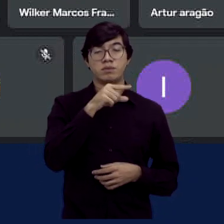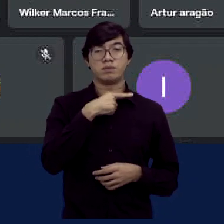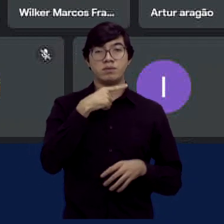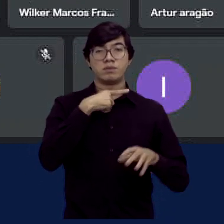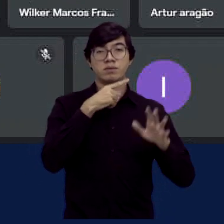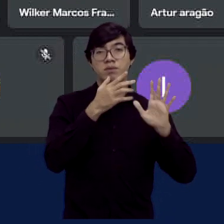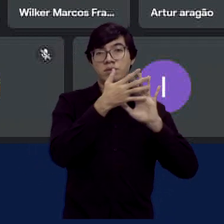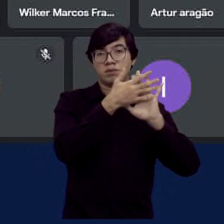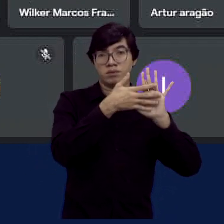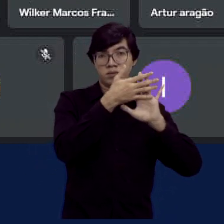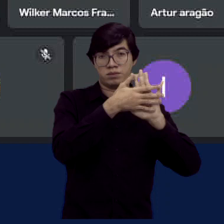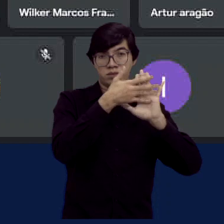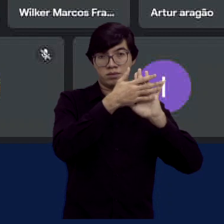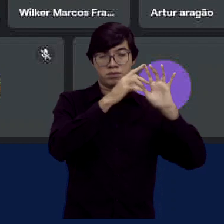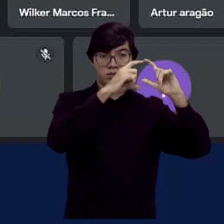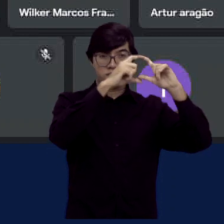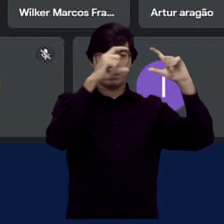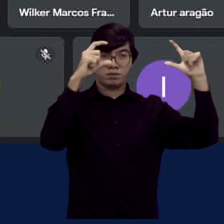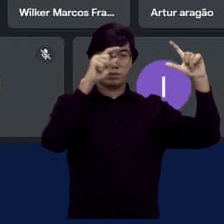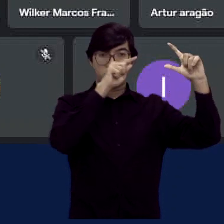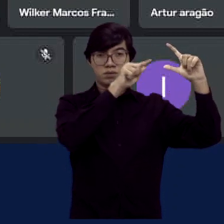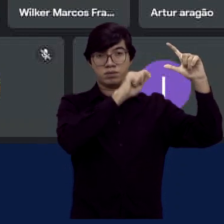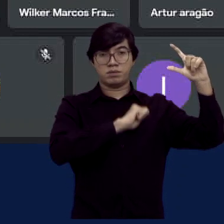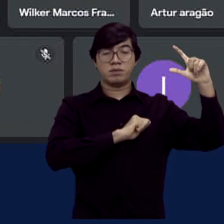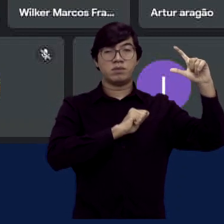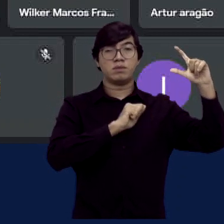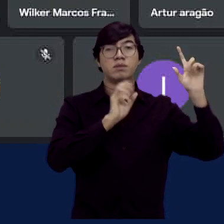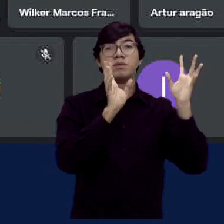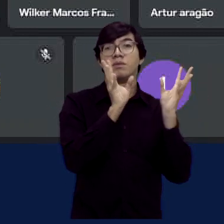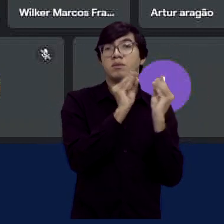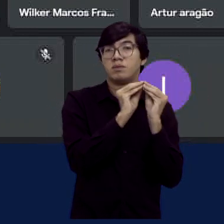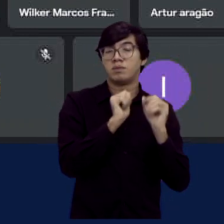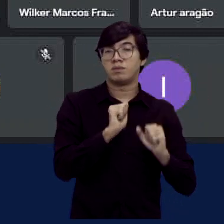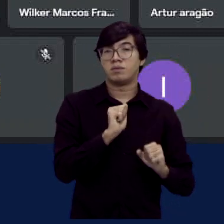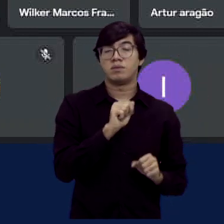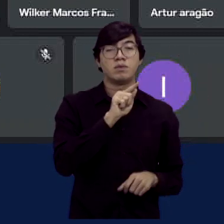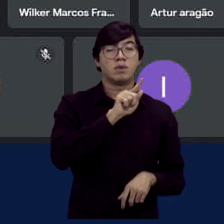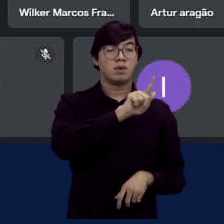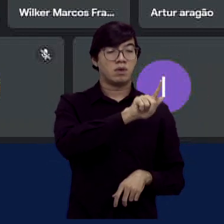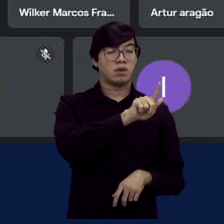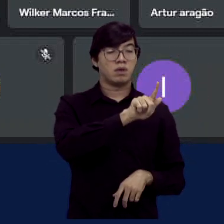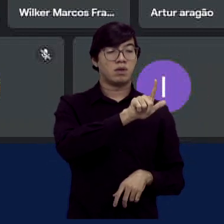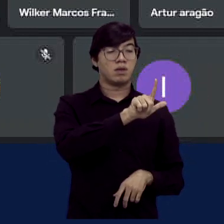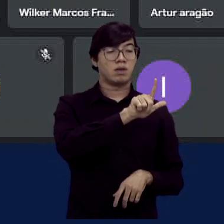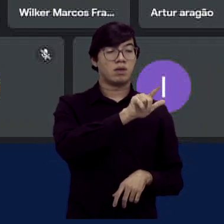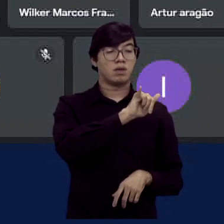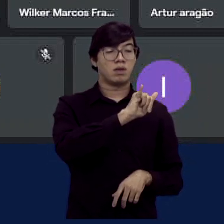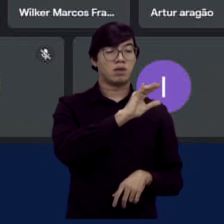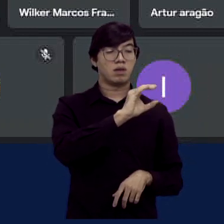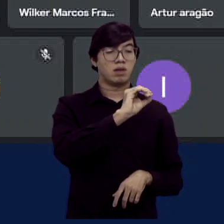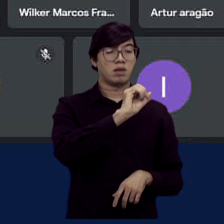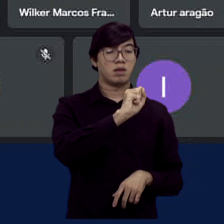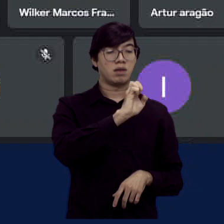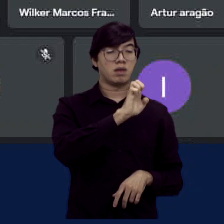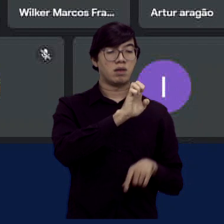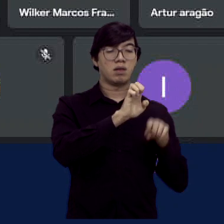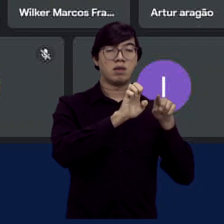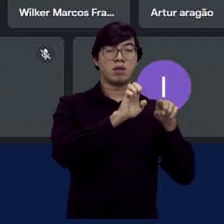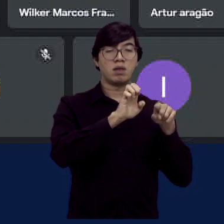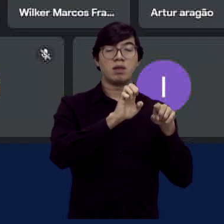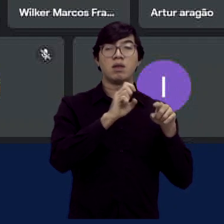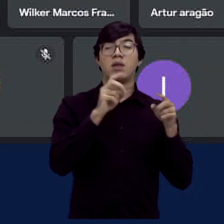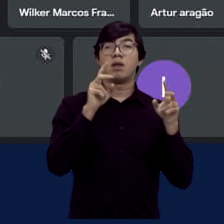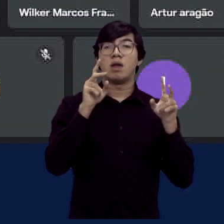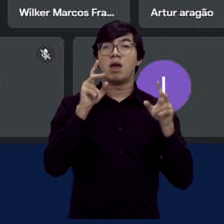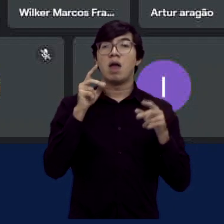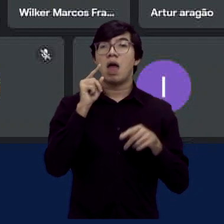um recordatório, em que diz, de forma muito simples, glicose é açúcar. Para o nosso corpo, isso é o mesmo que energia. E